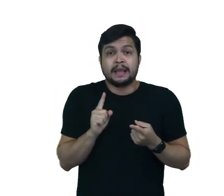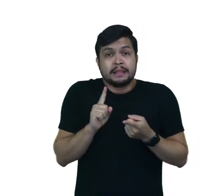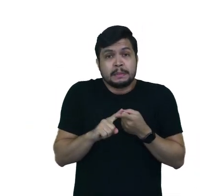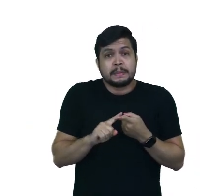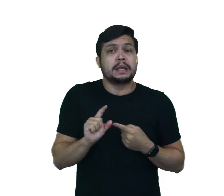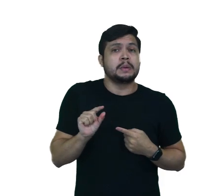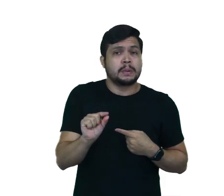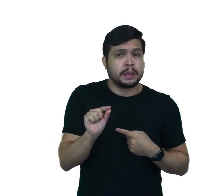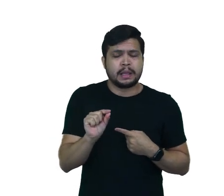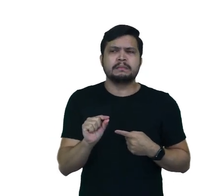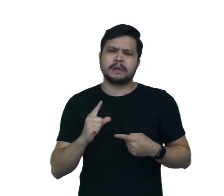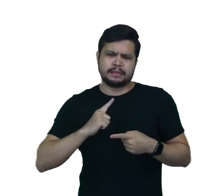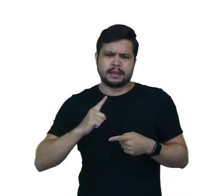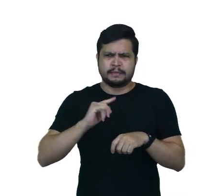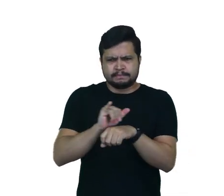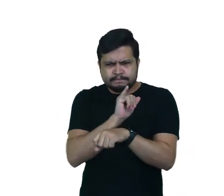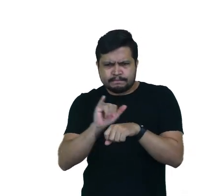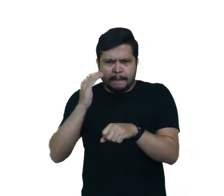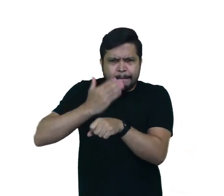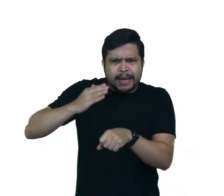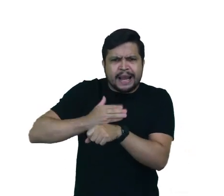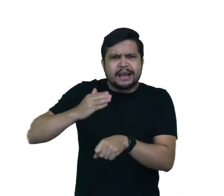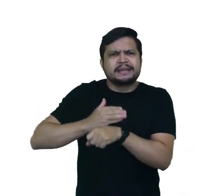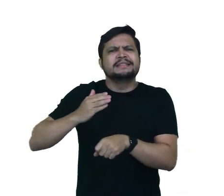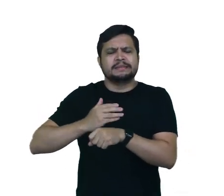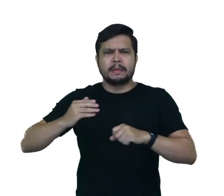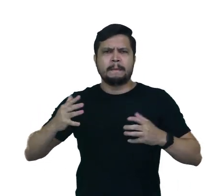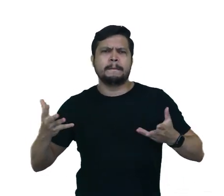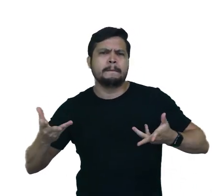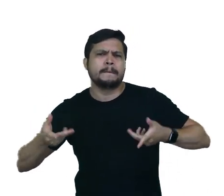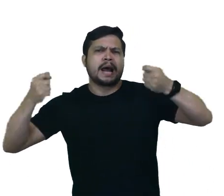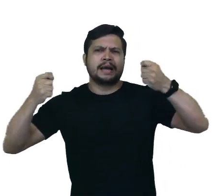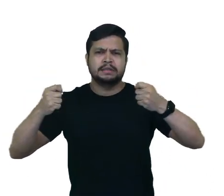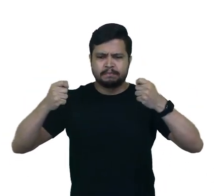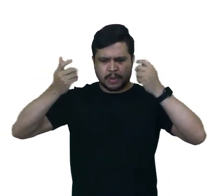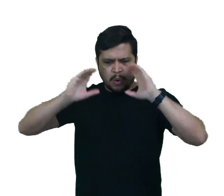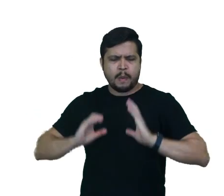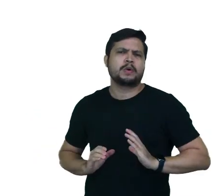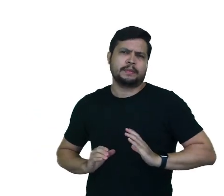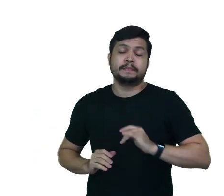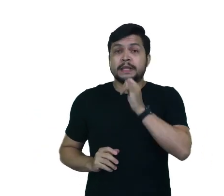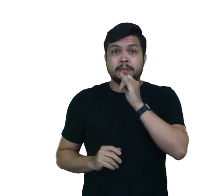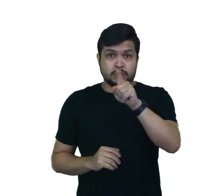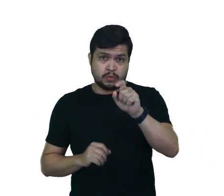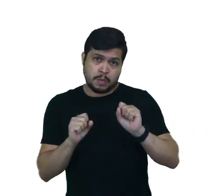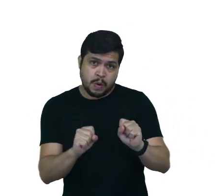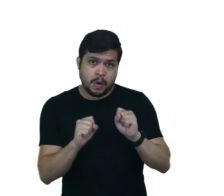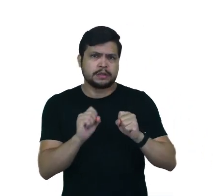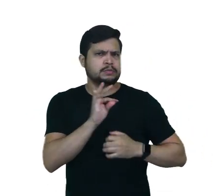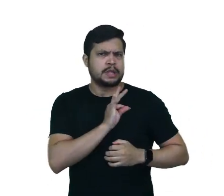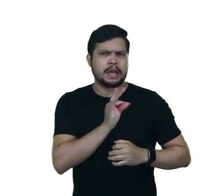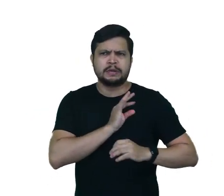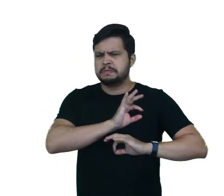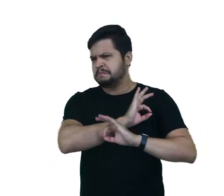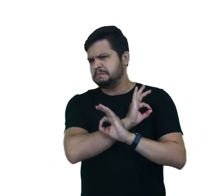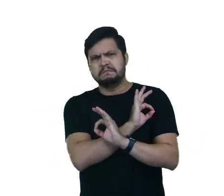trabalhar aquilo que hoje se chama de habilidades comportamentais. Você pode ser um técnico excelente. Se você não conseguir